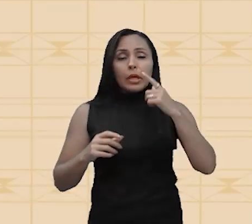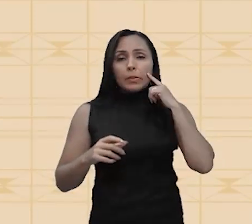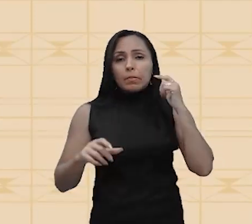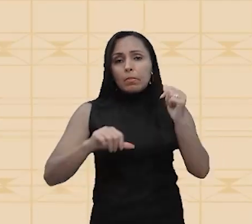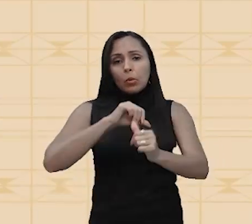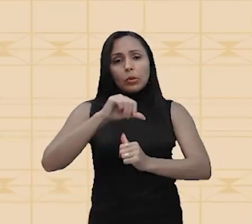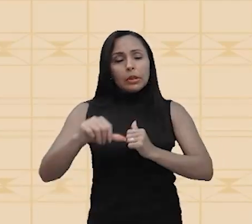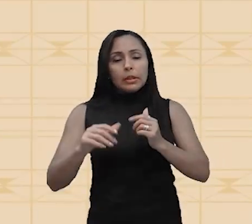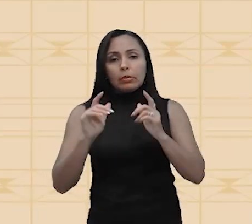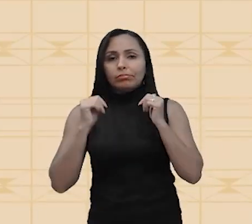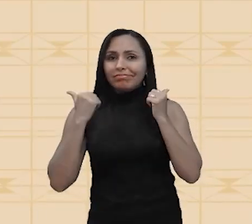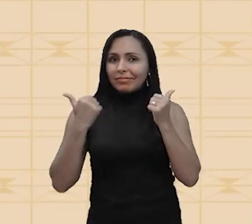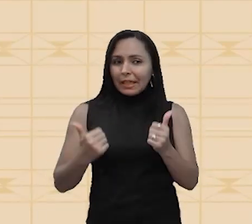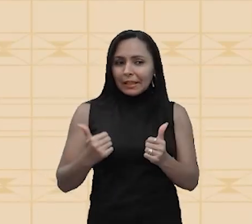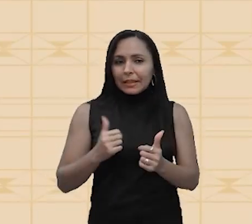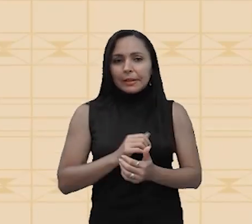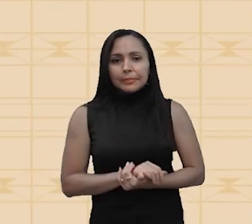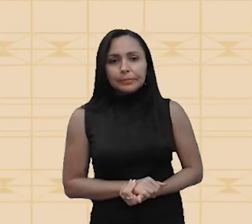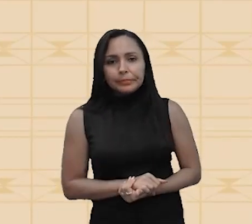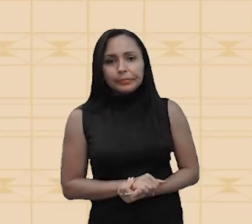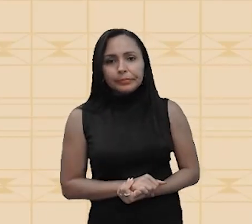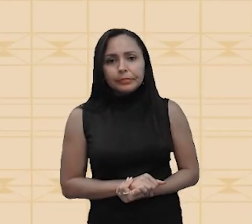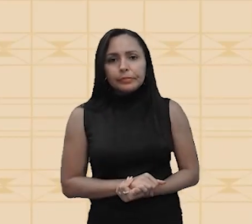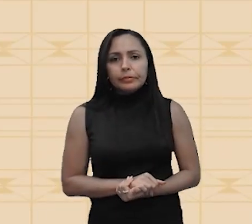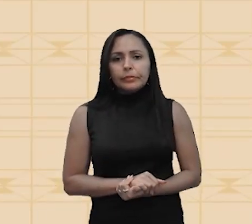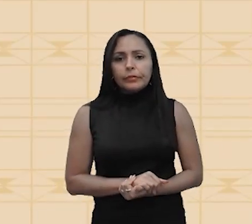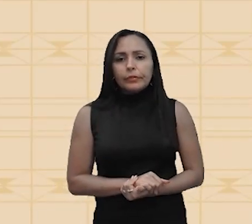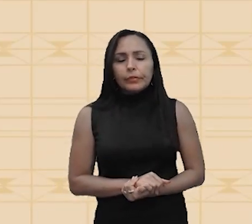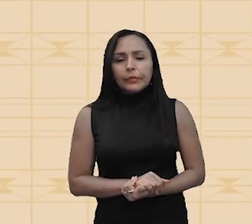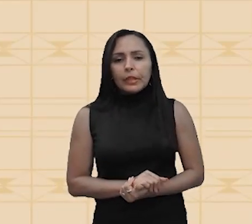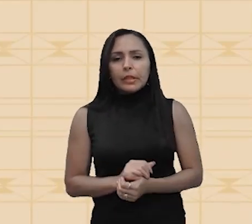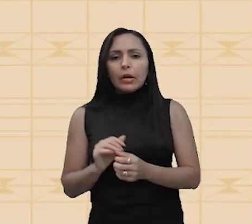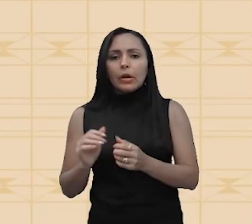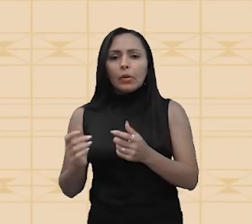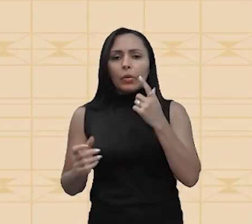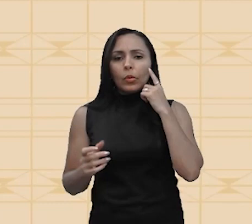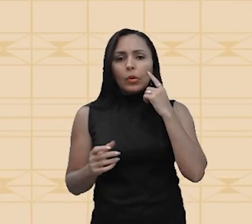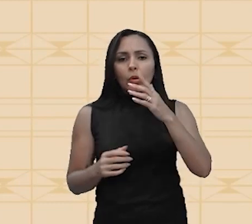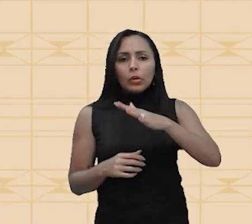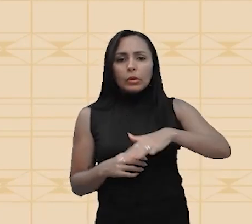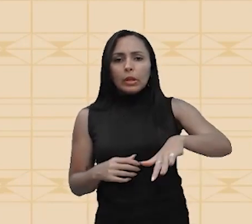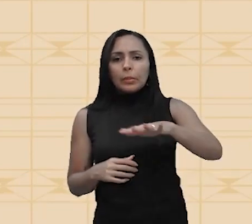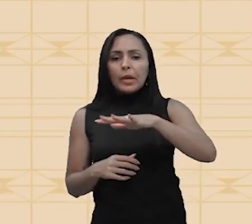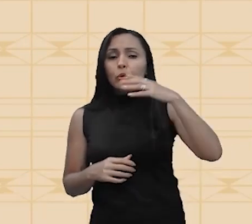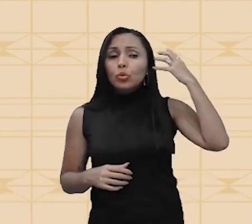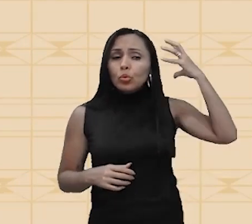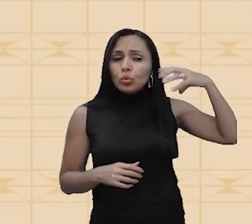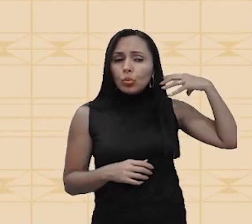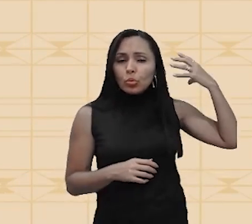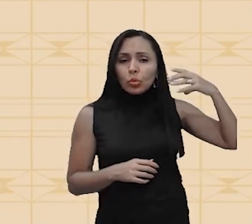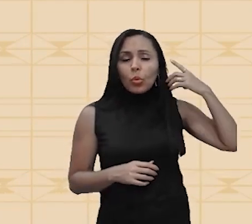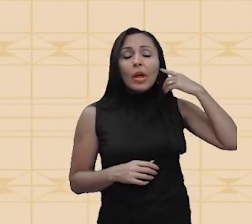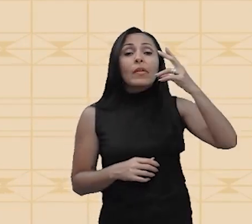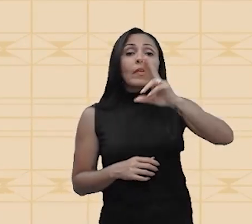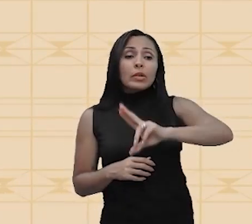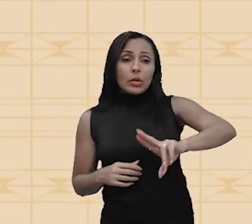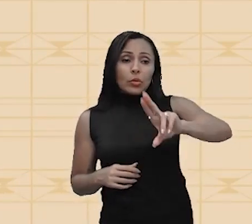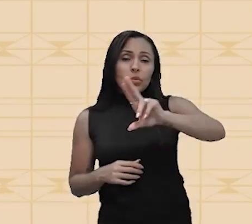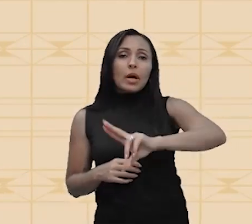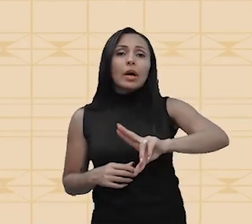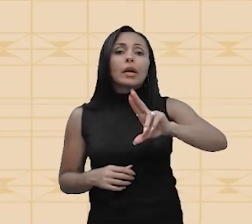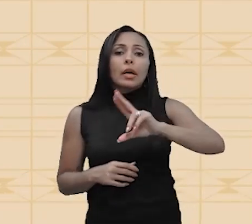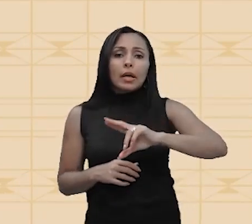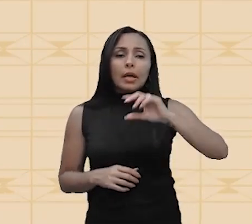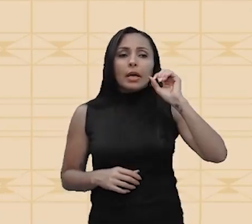Belezinha? Então, saindo da reflexão de uma corda, a reflexão do som, ela vai ser utilizada, como eu te falei lá atrás